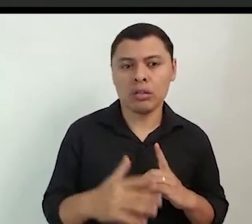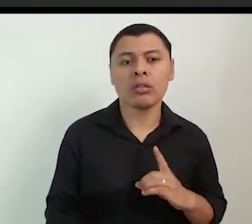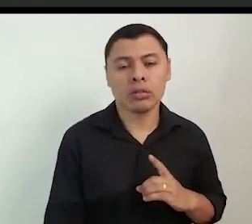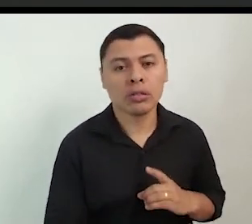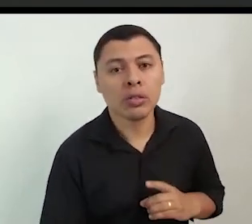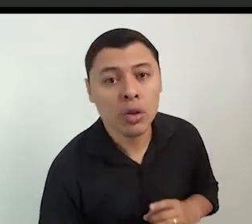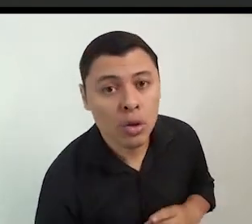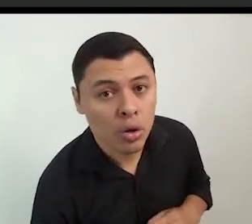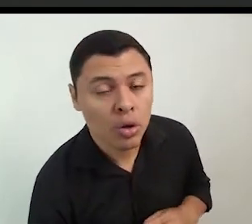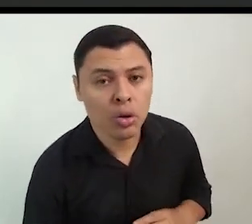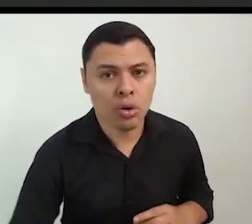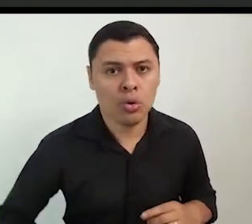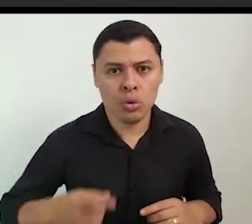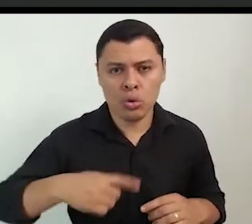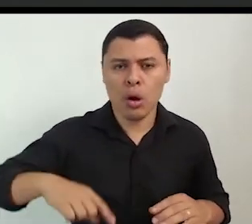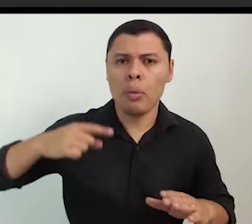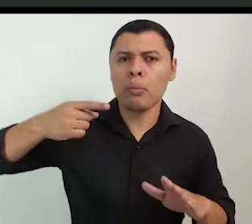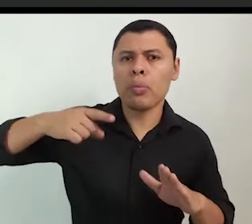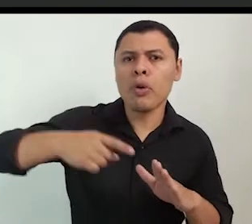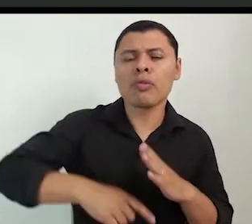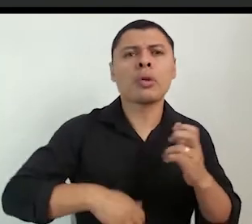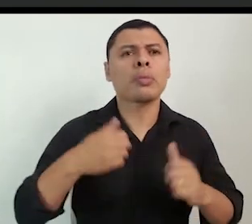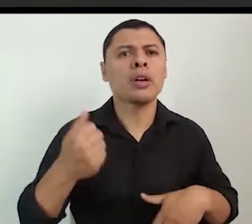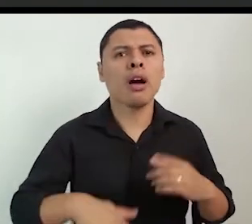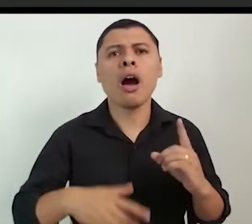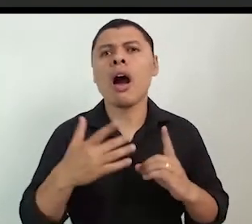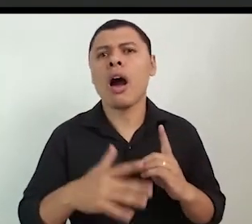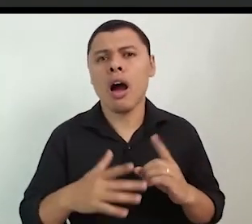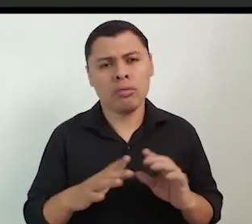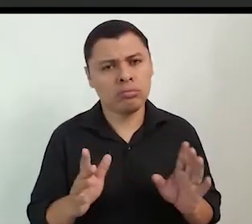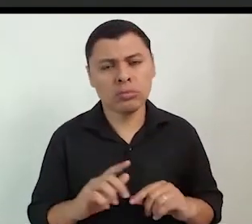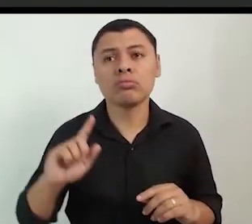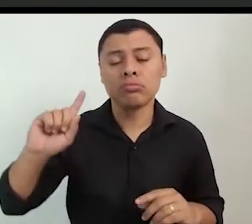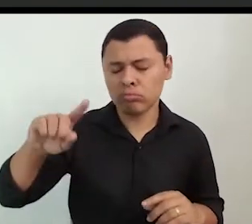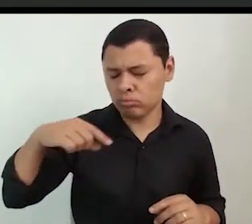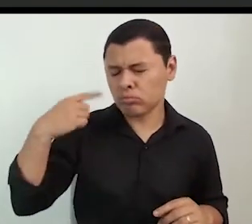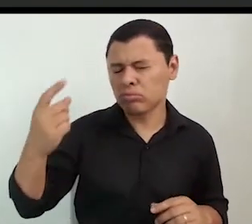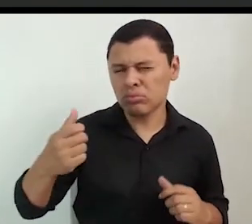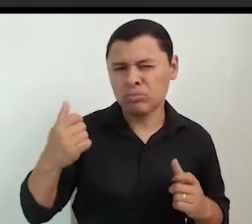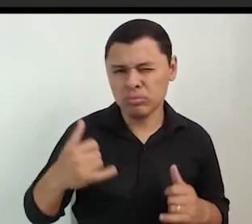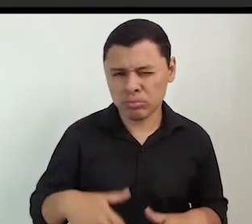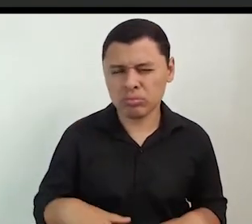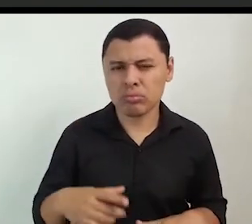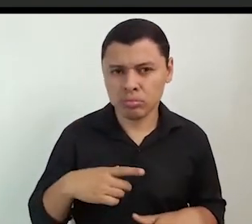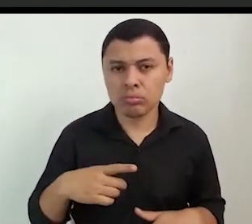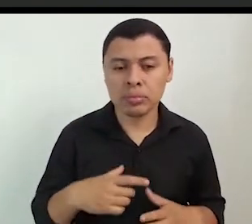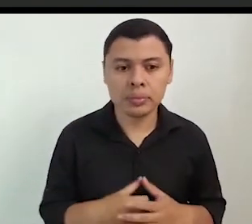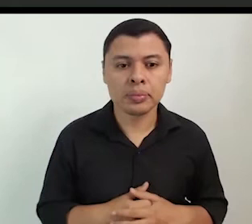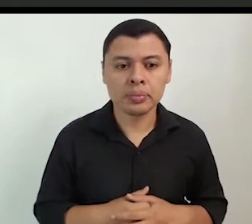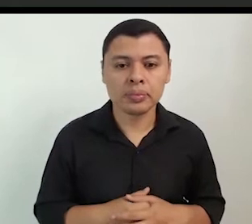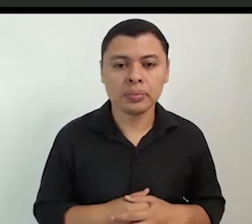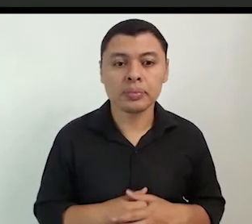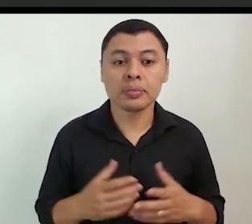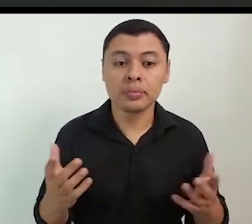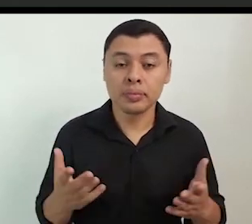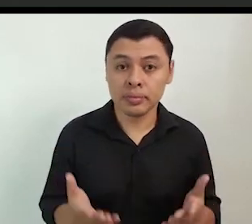a isso hoje, a gente não vai aprofundar, mas num outro momento a gente vai falar. Eu gostaria agora de passar para